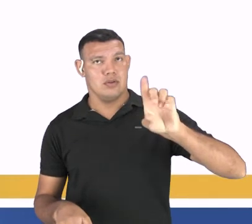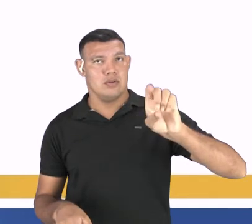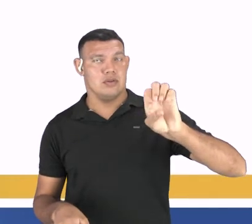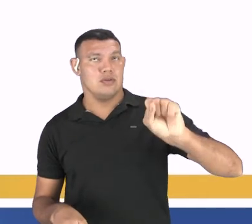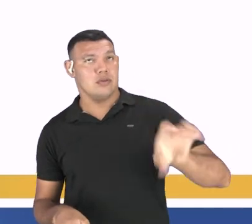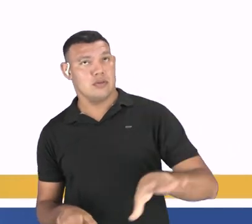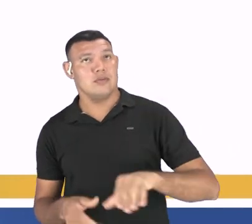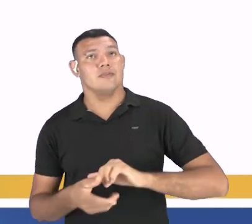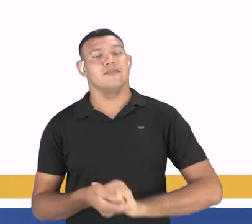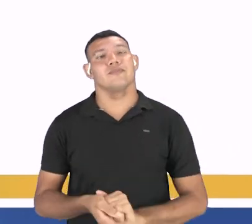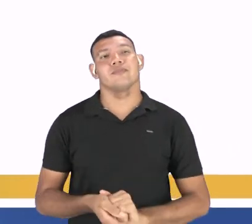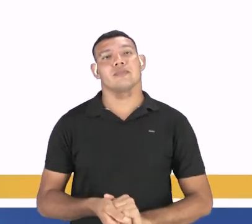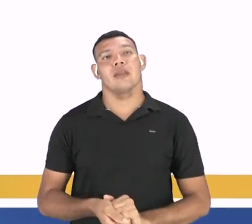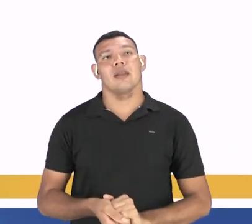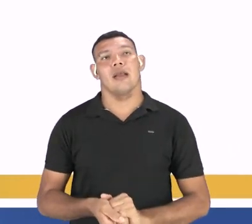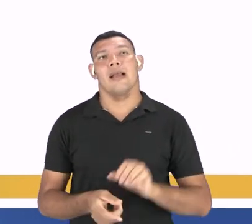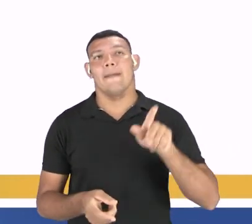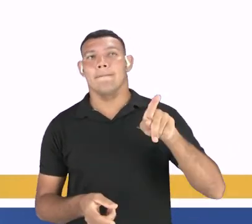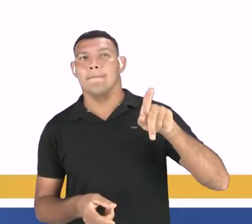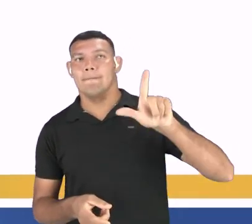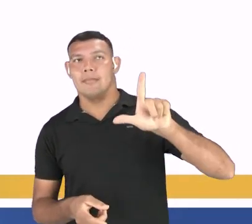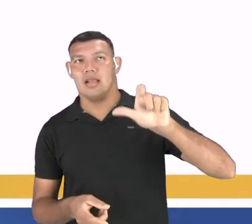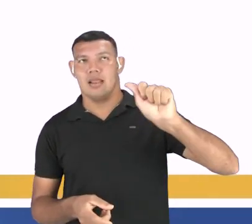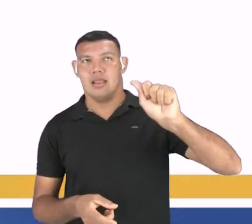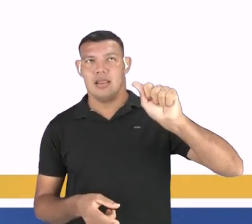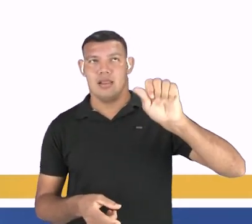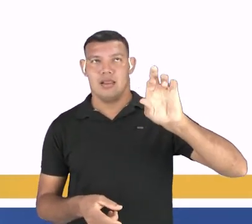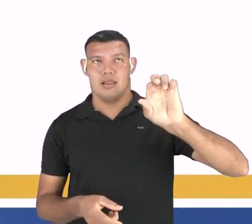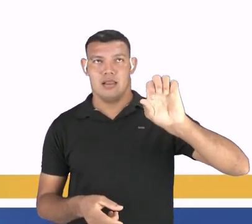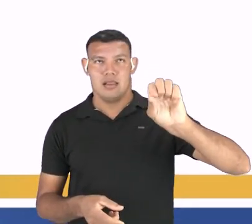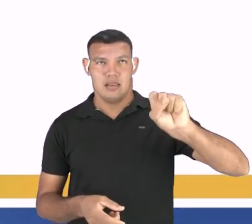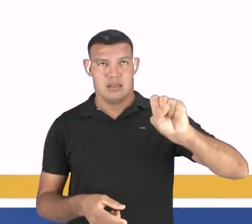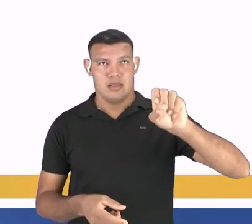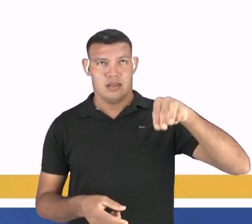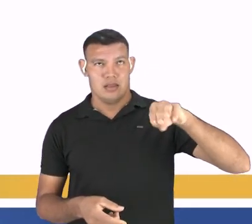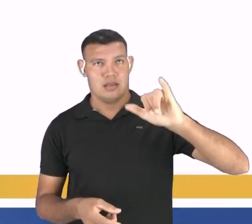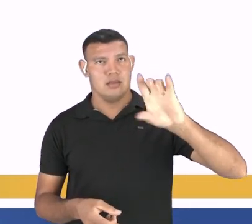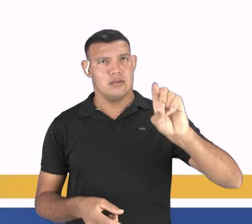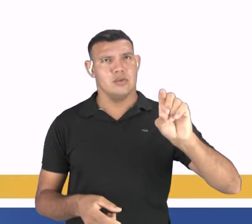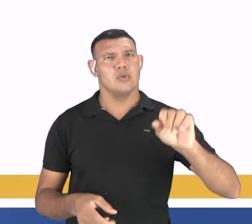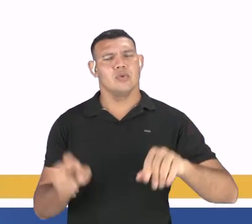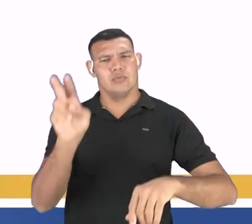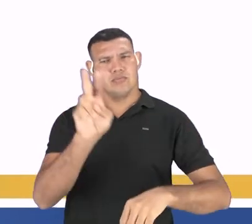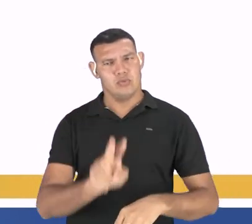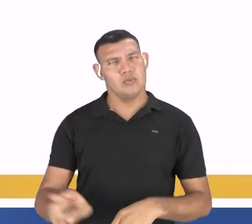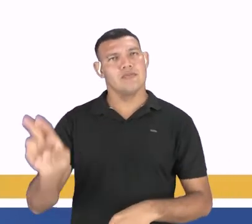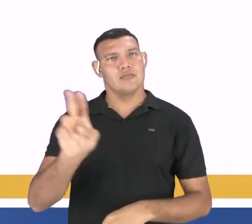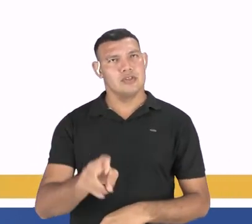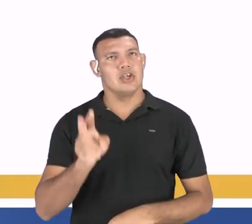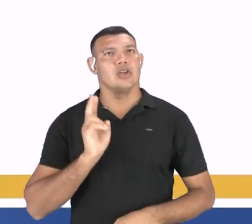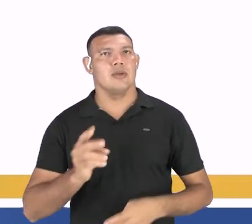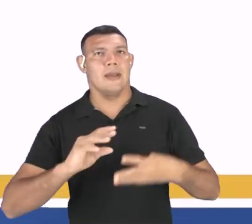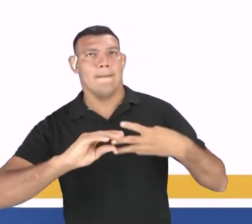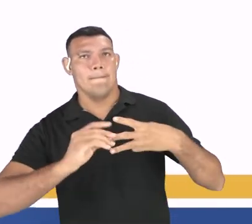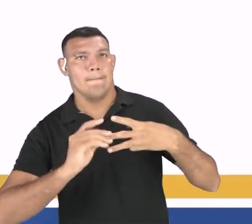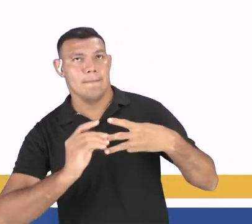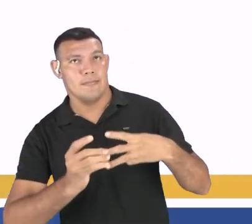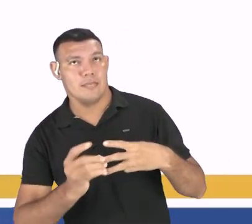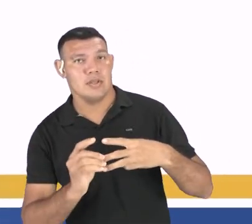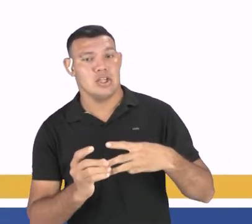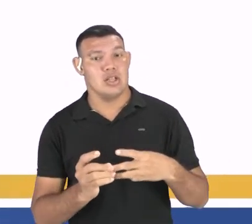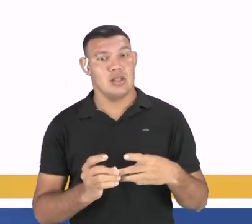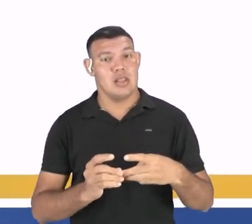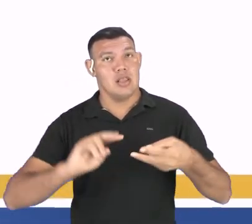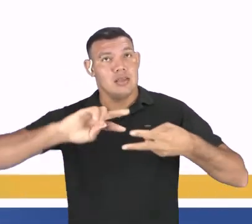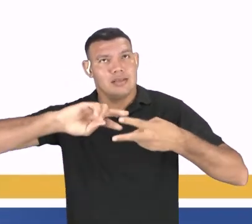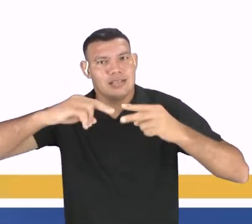plasmídeo over tomada utilizado para gente fazer o DNA recombinante tá só moléculas de DNA circular ali ó vocês